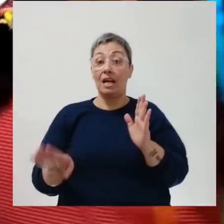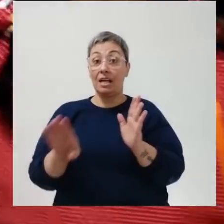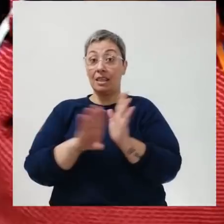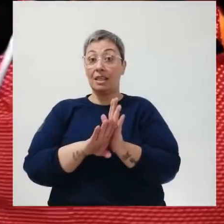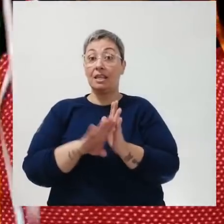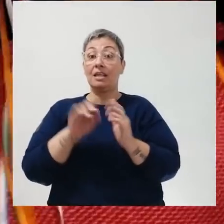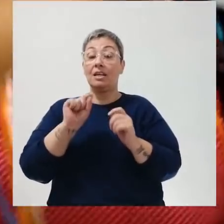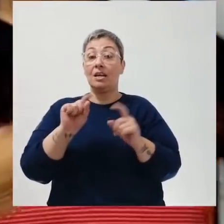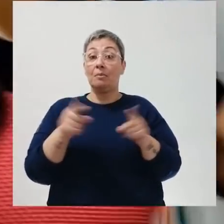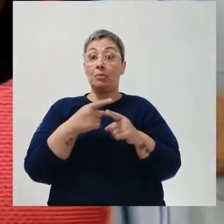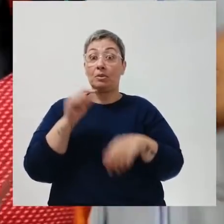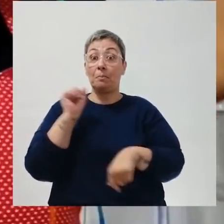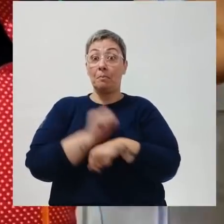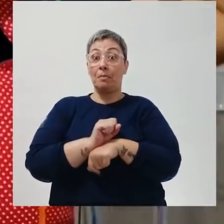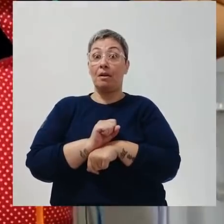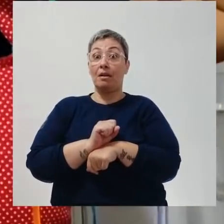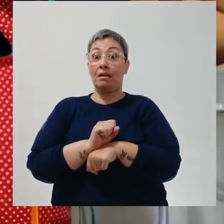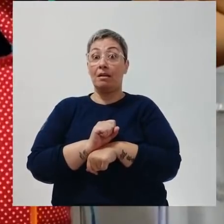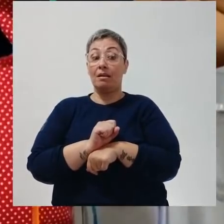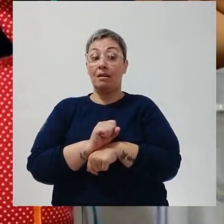até que a música para.